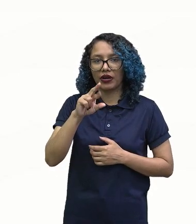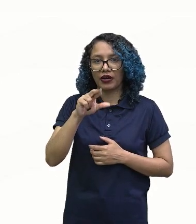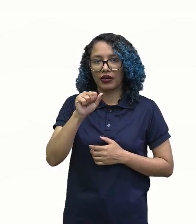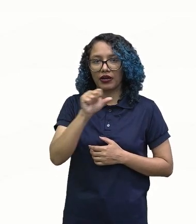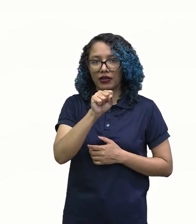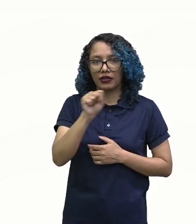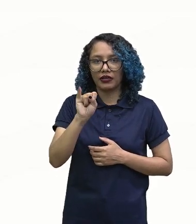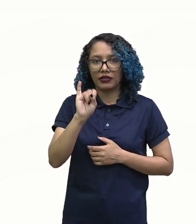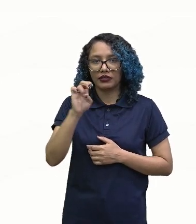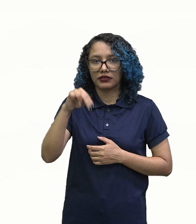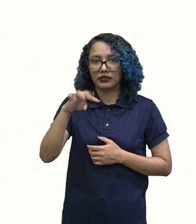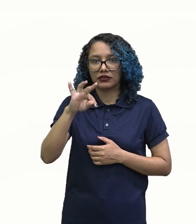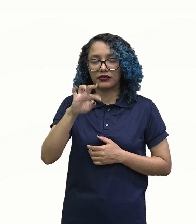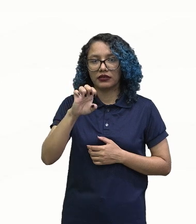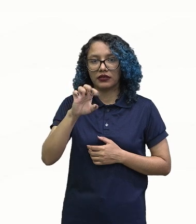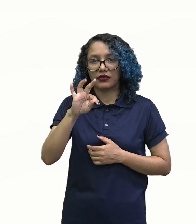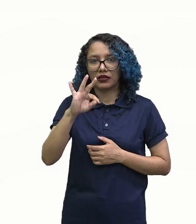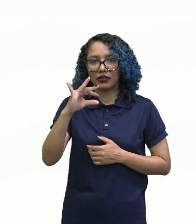a parassintética